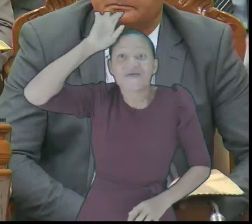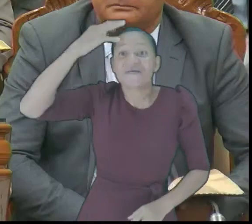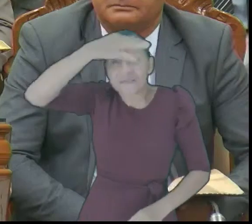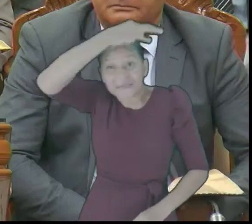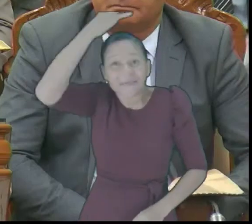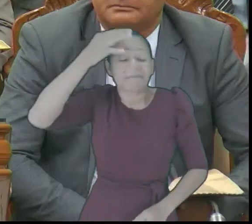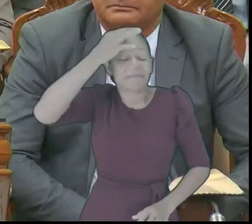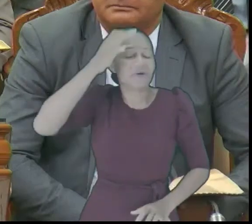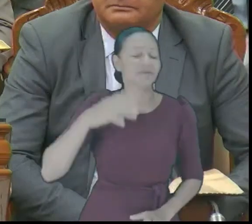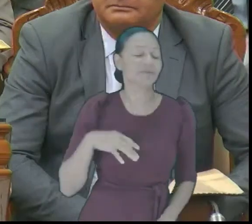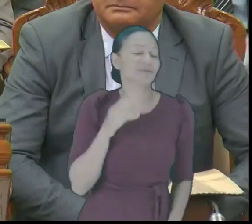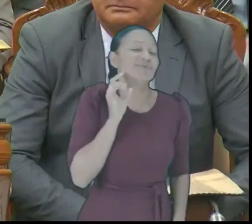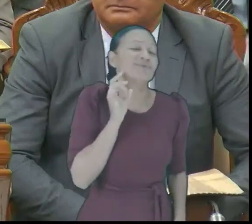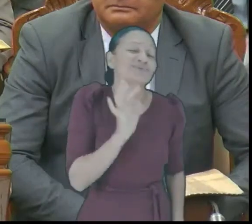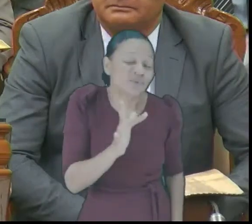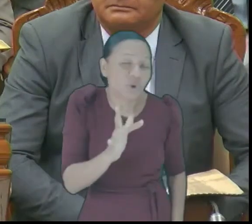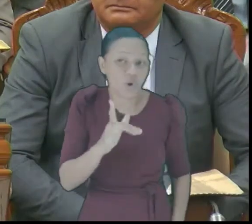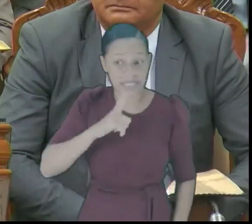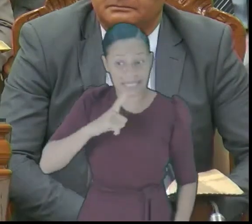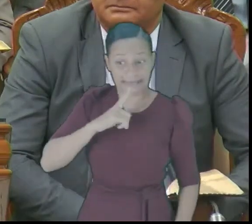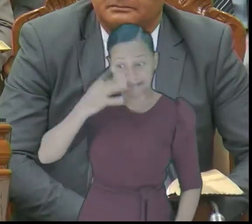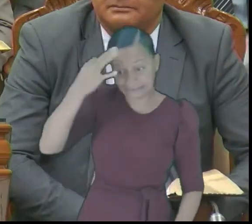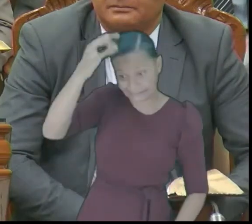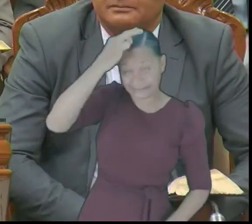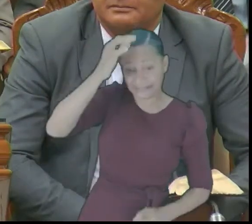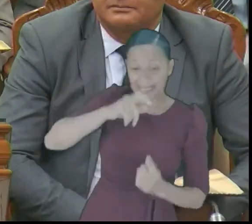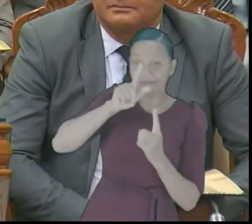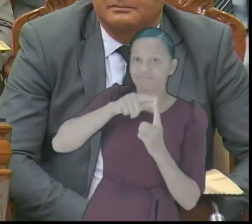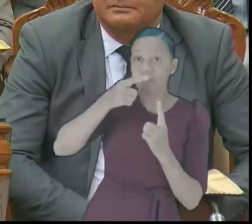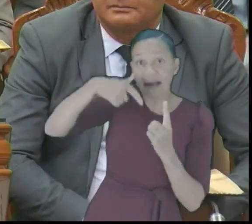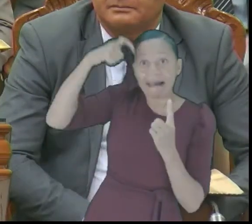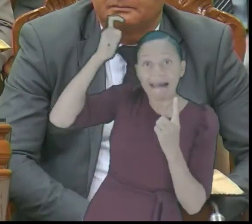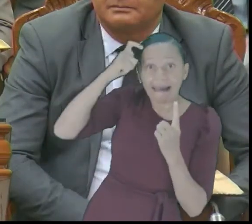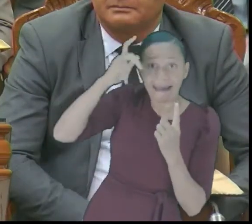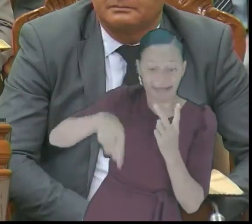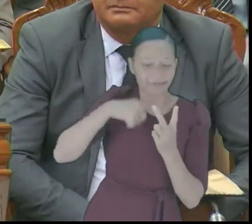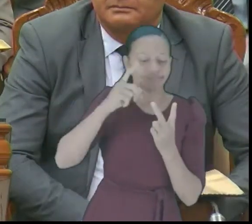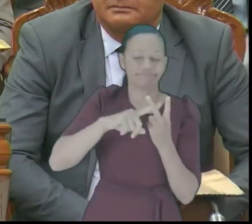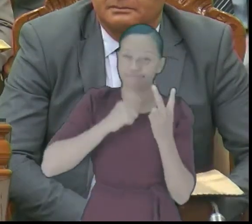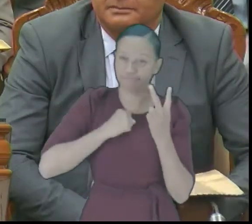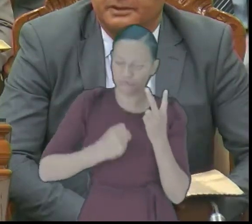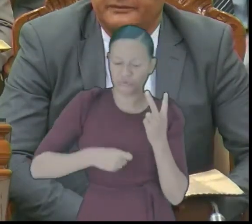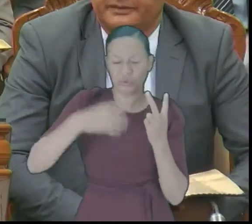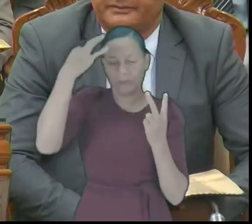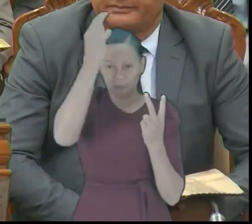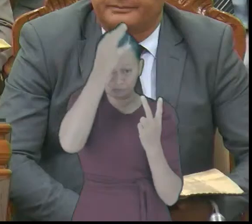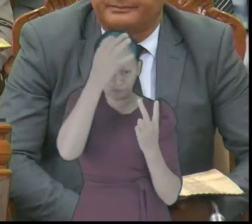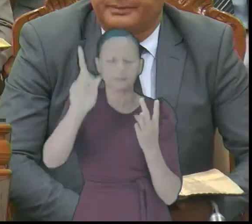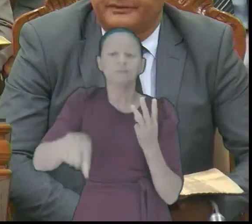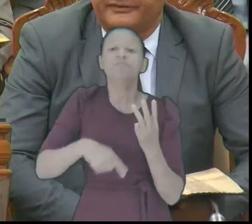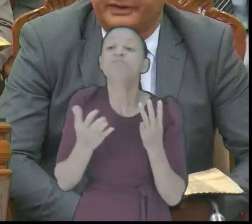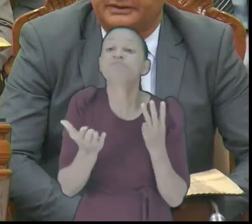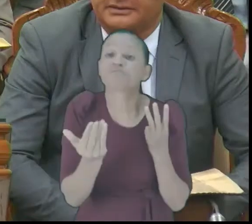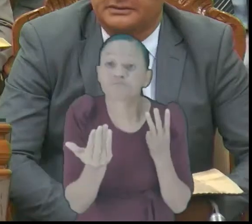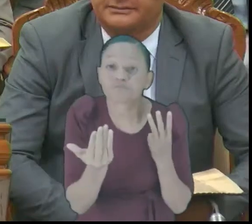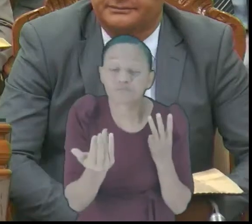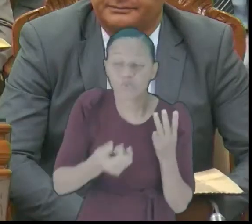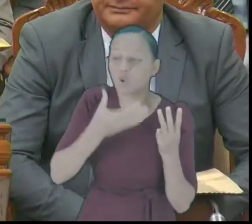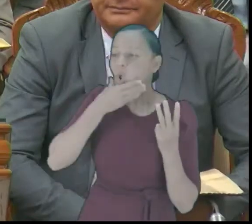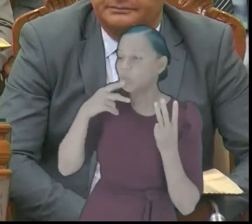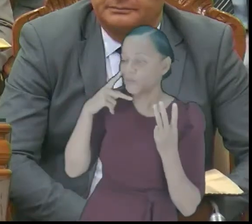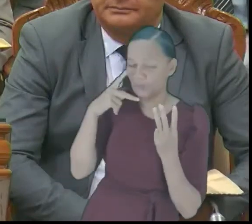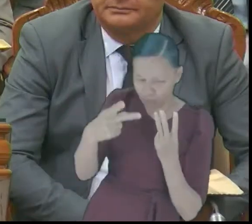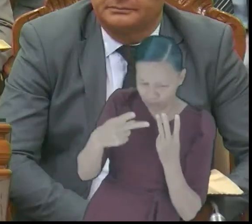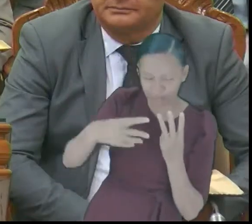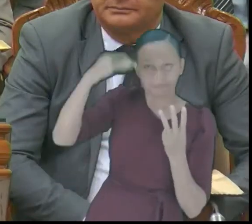Santo. Só quem tinha o Espírito Santo eram reis, sacerdotes, quem mais, meus irmãos?